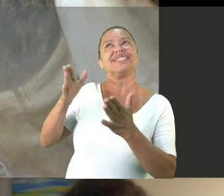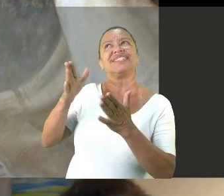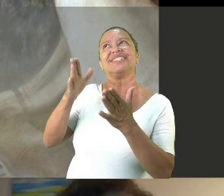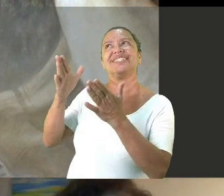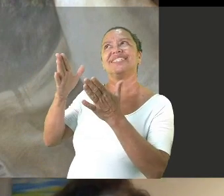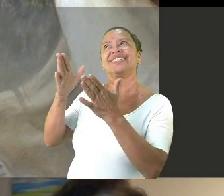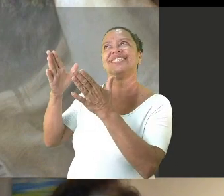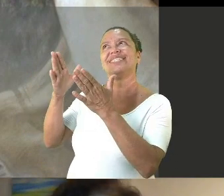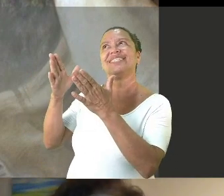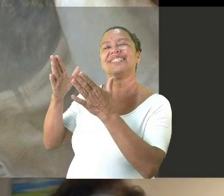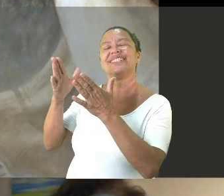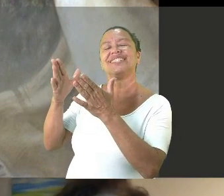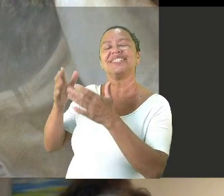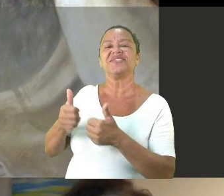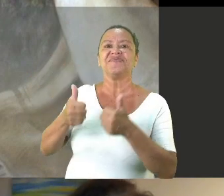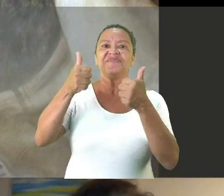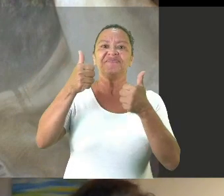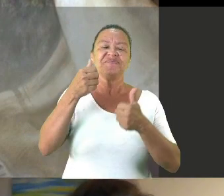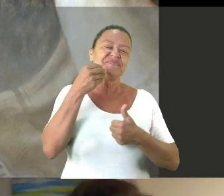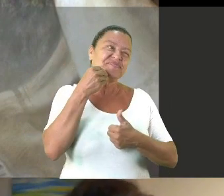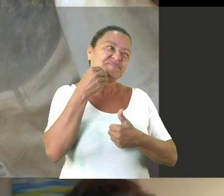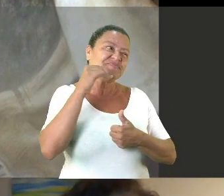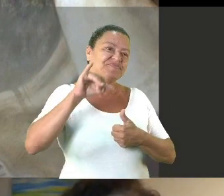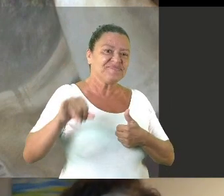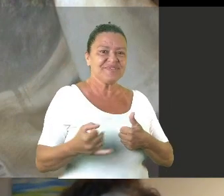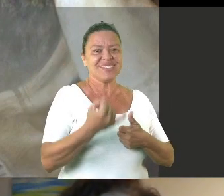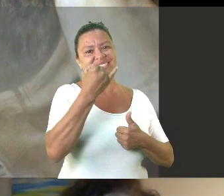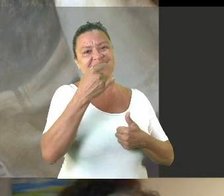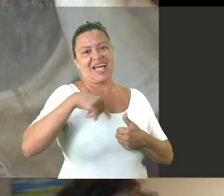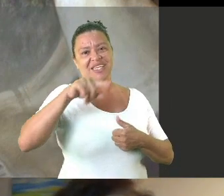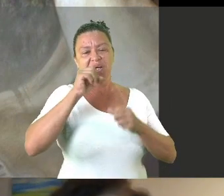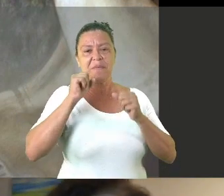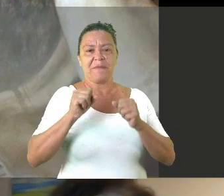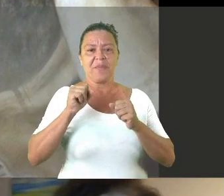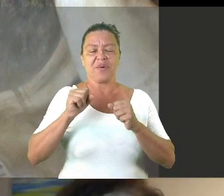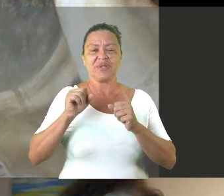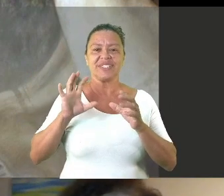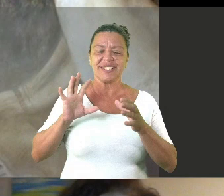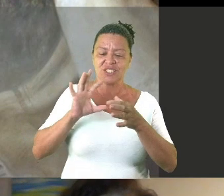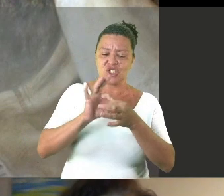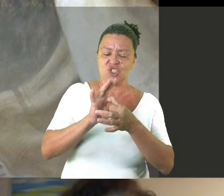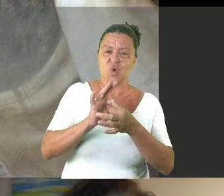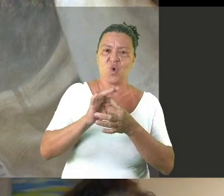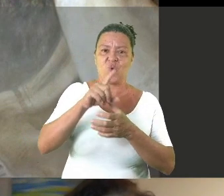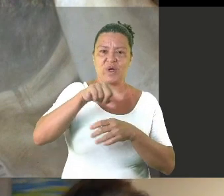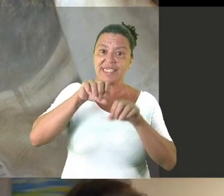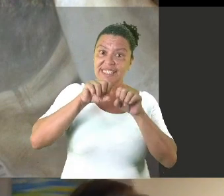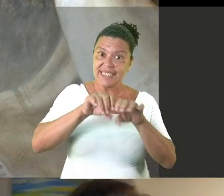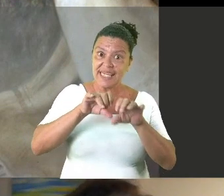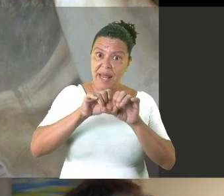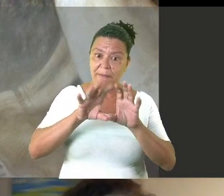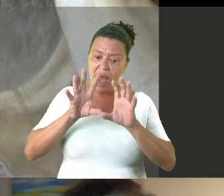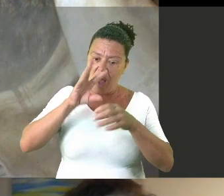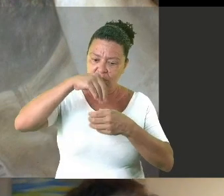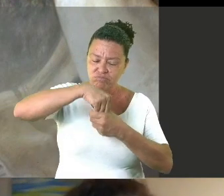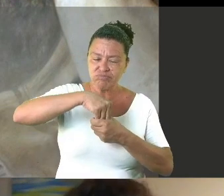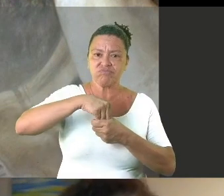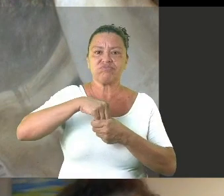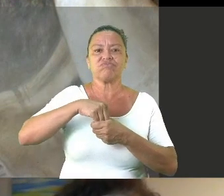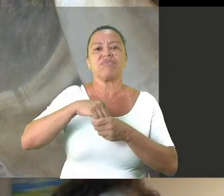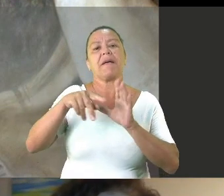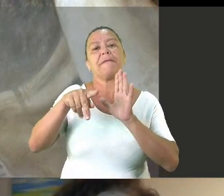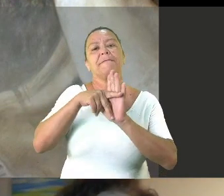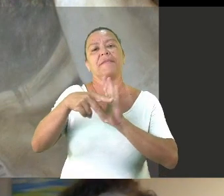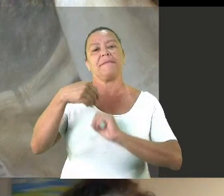numa caminhada mais proveitosa, e que então possamos reunir todos esses ensinamentos em prol da